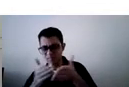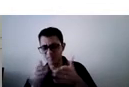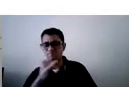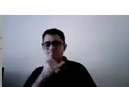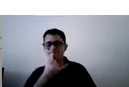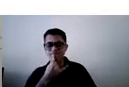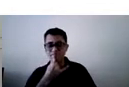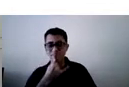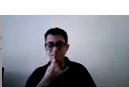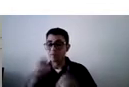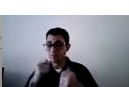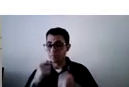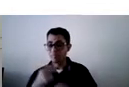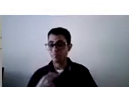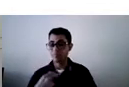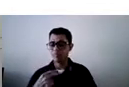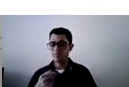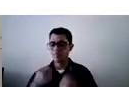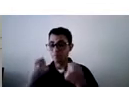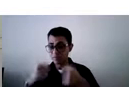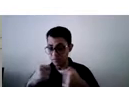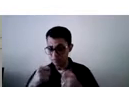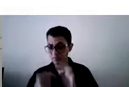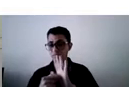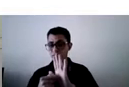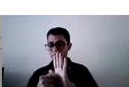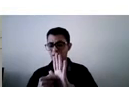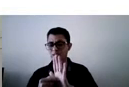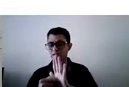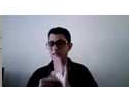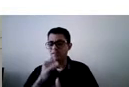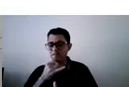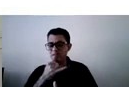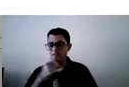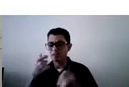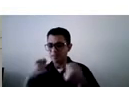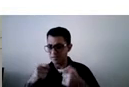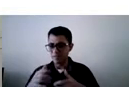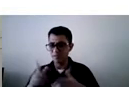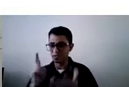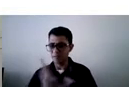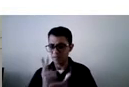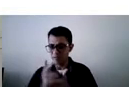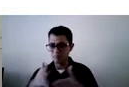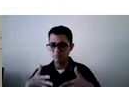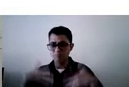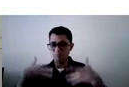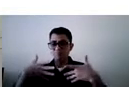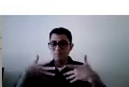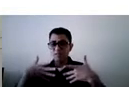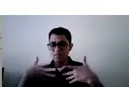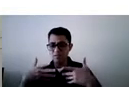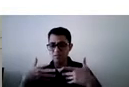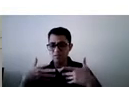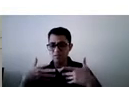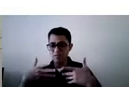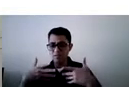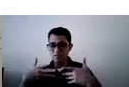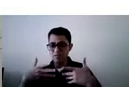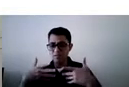abalados. Então, nós também estamos no meio dessa pandemia, todos nós precisamos manter